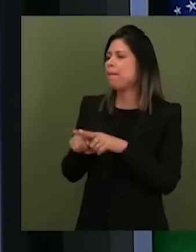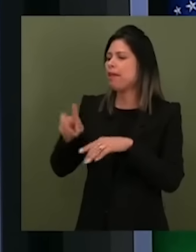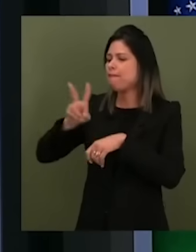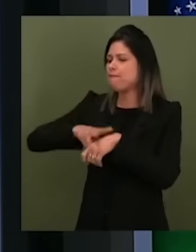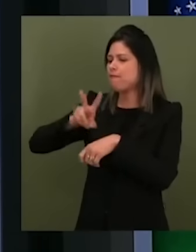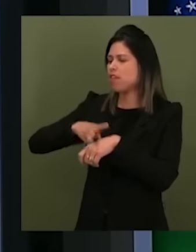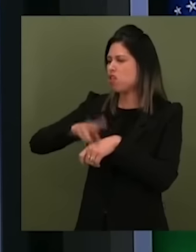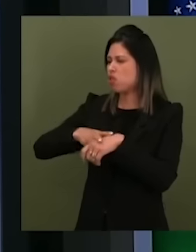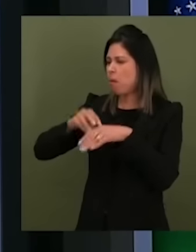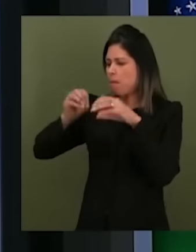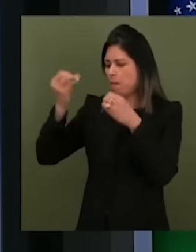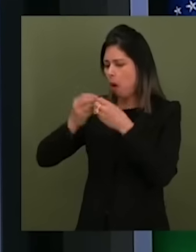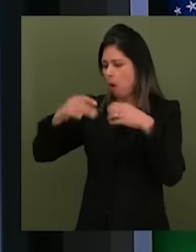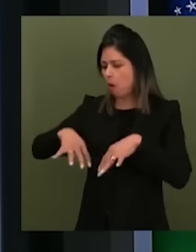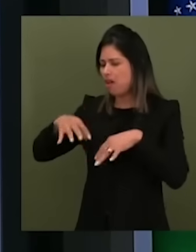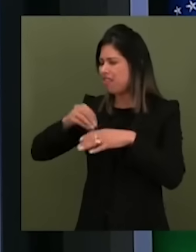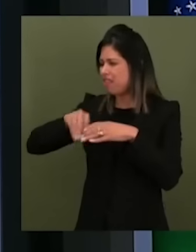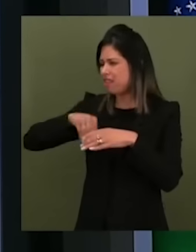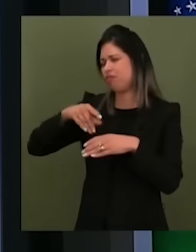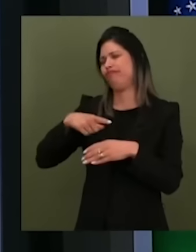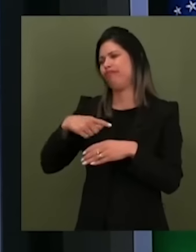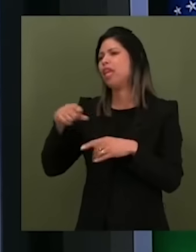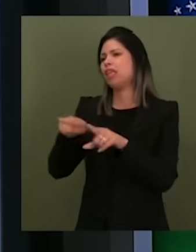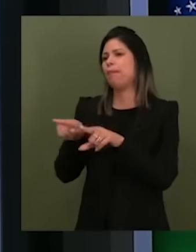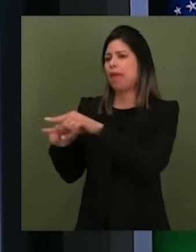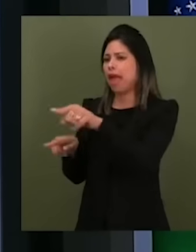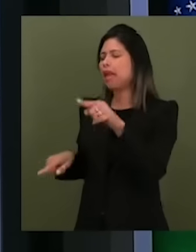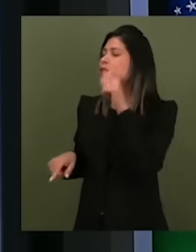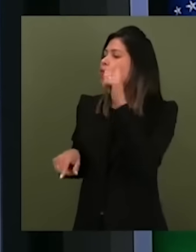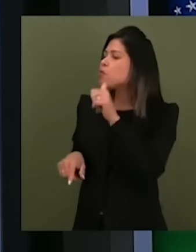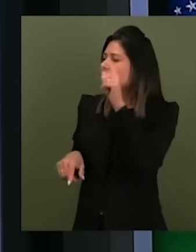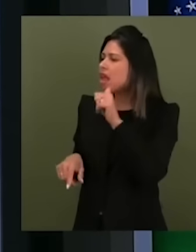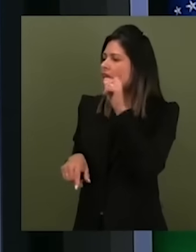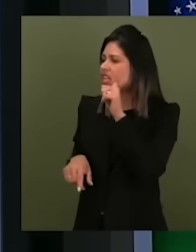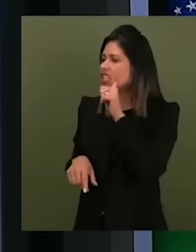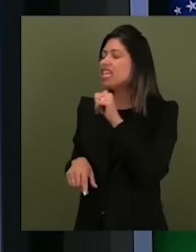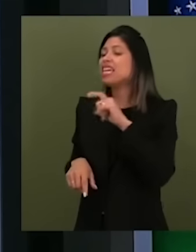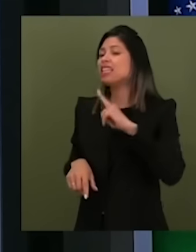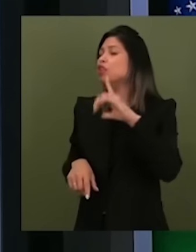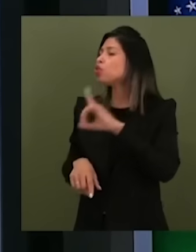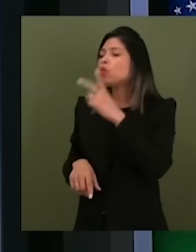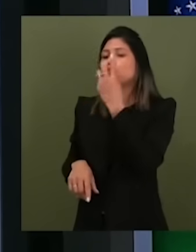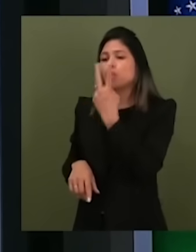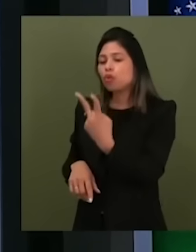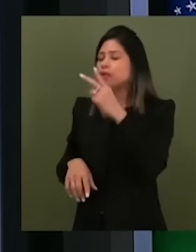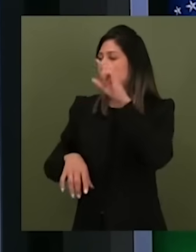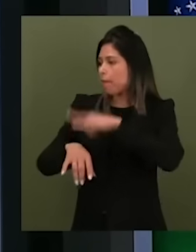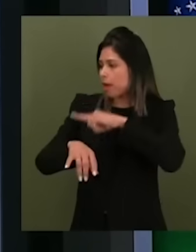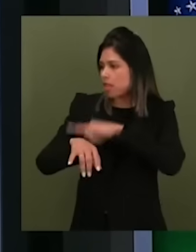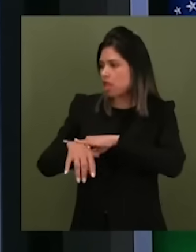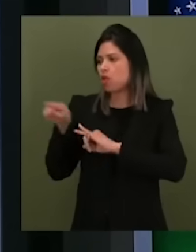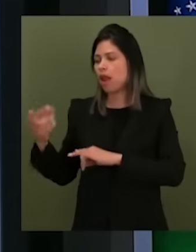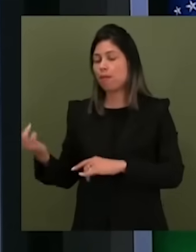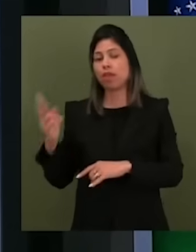segregadas em dois banheiros. Ela disse, eu vou pensar, vou tentar, vou conversar com o ministro